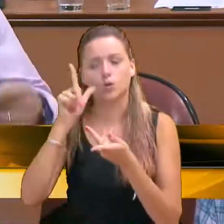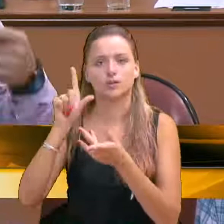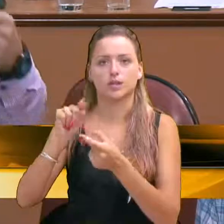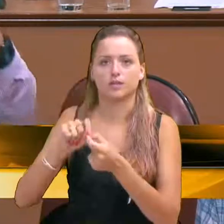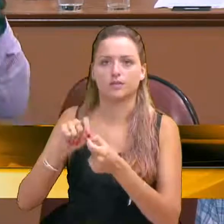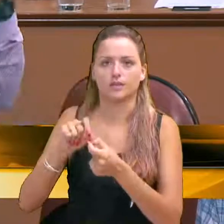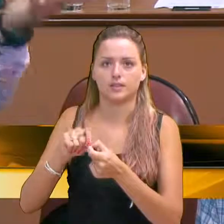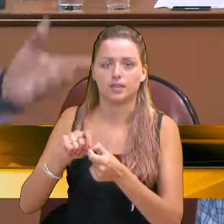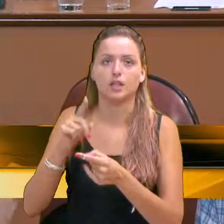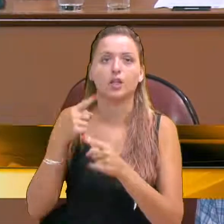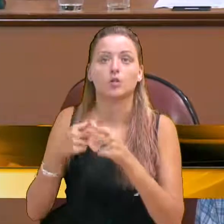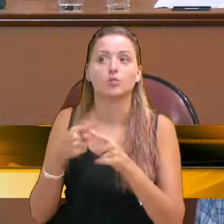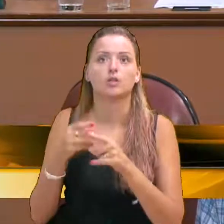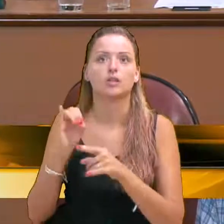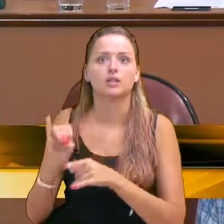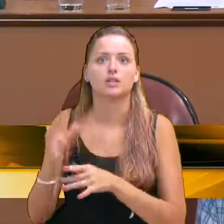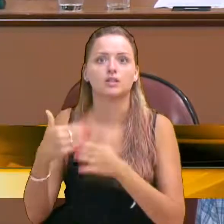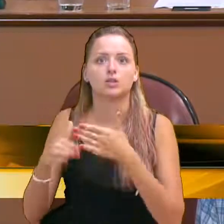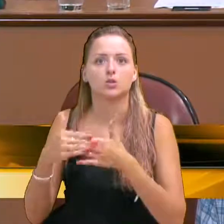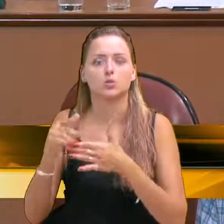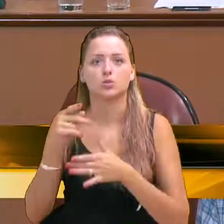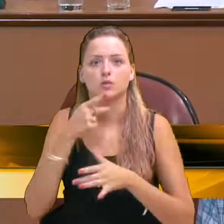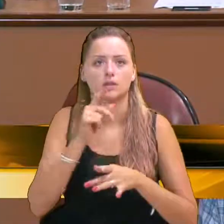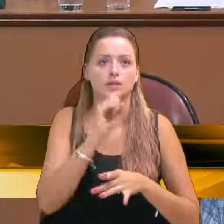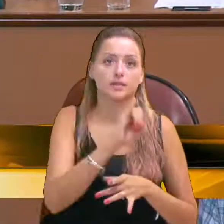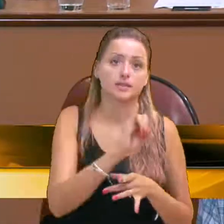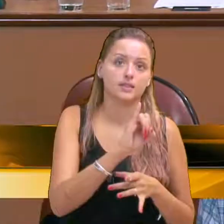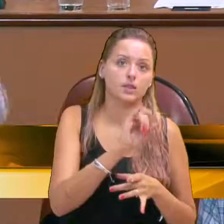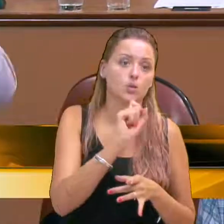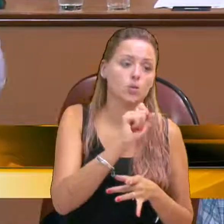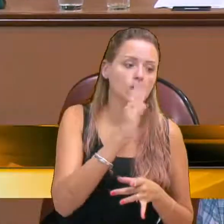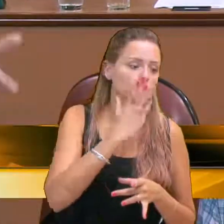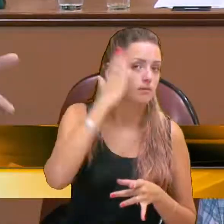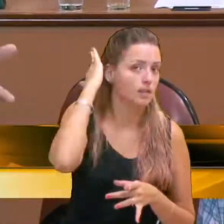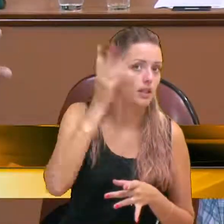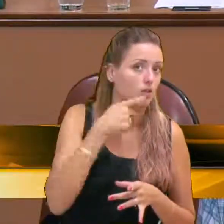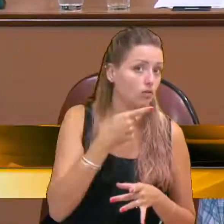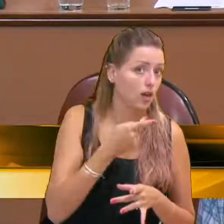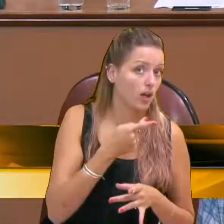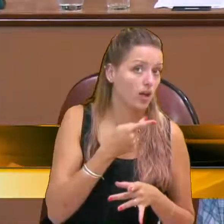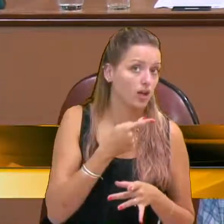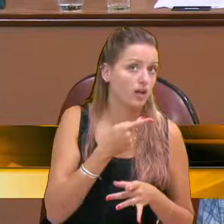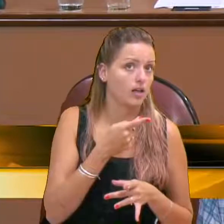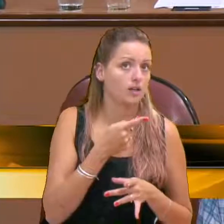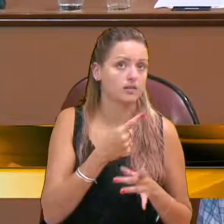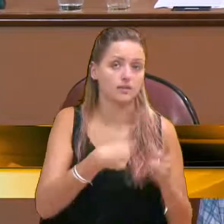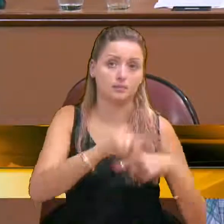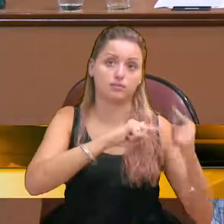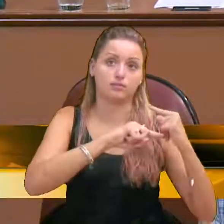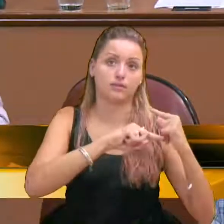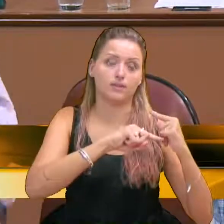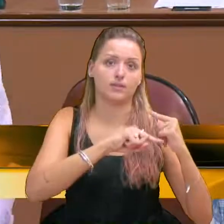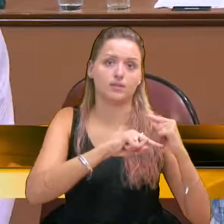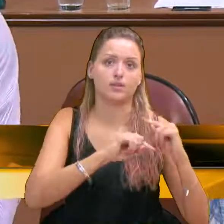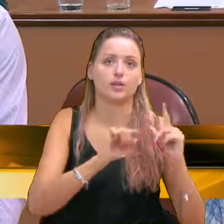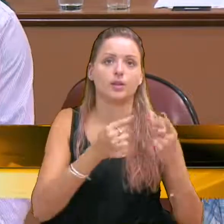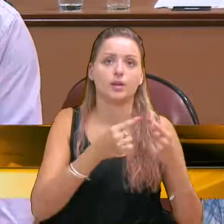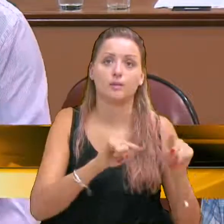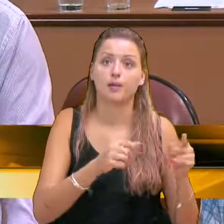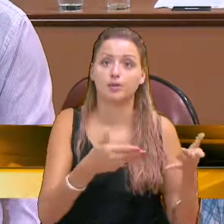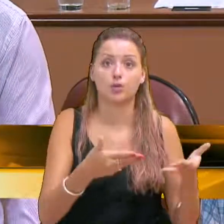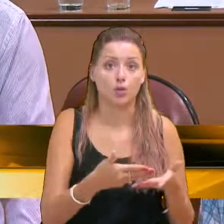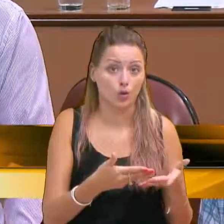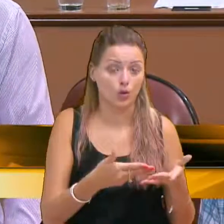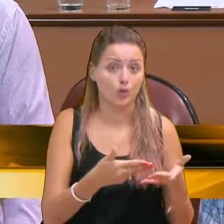se isso se concretizasse, a nossa cidade estaria virada em avesso, só que pelo presente